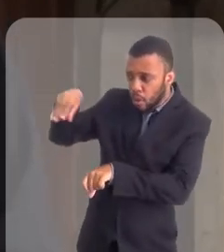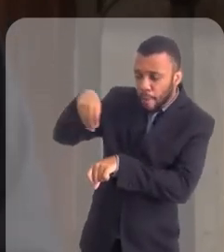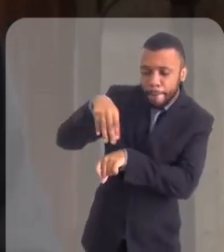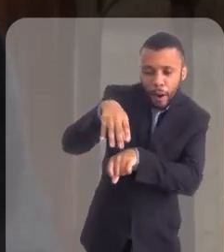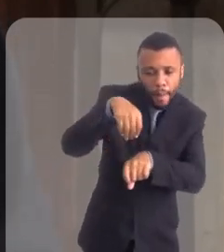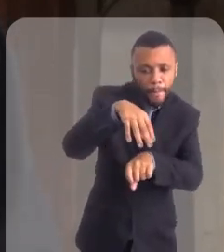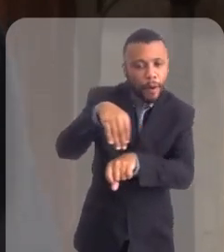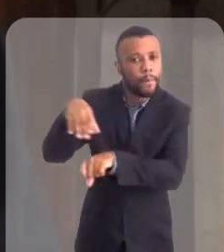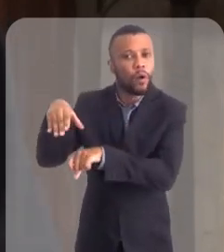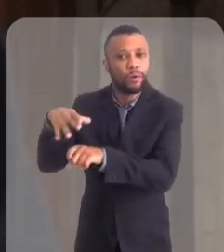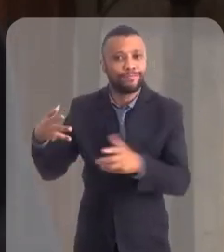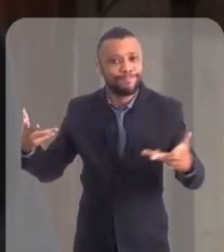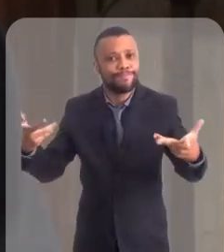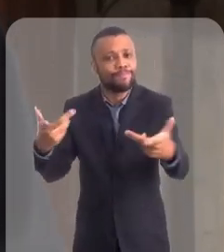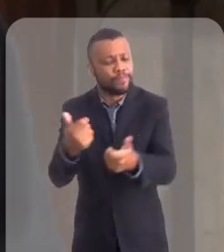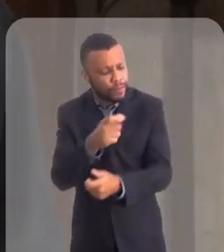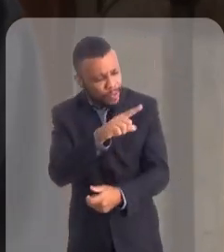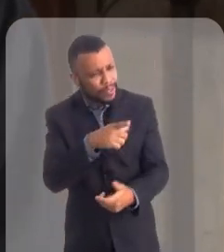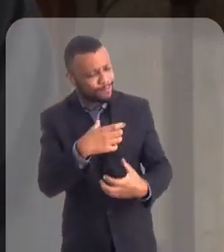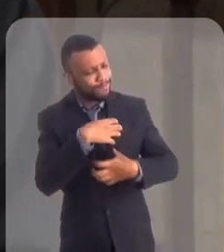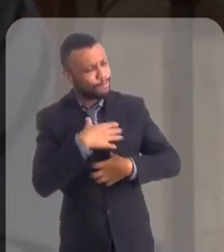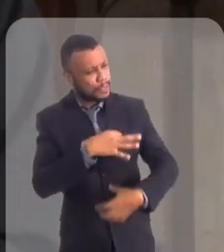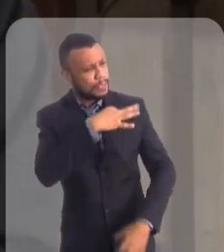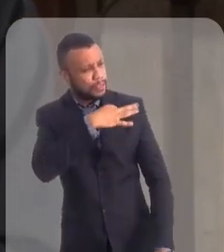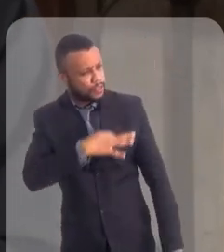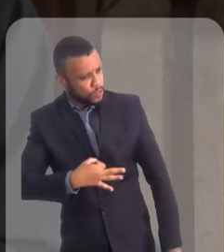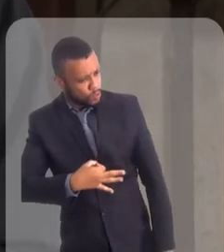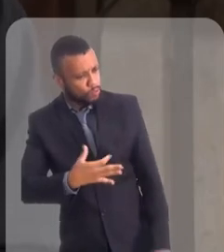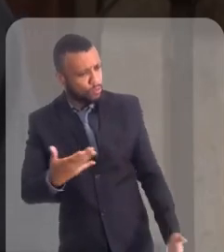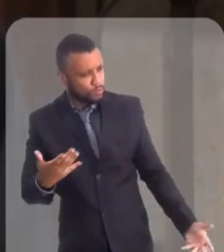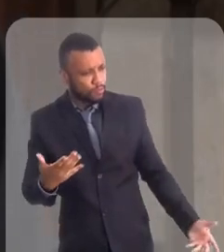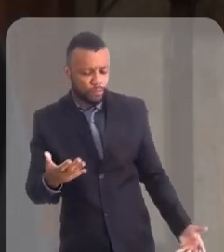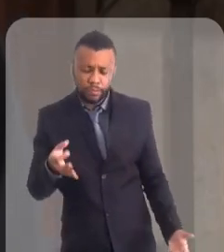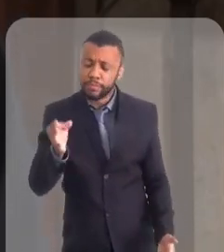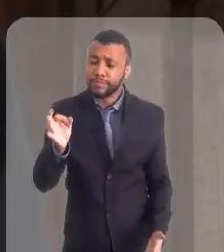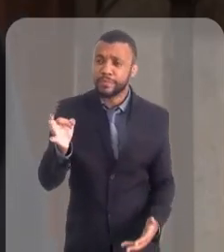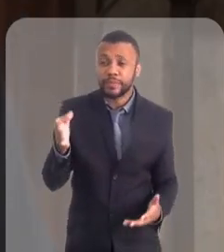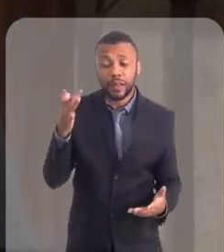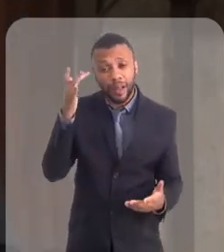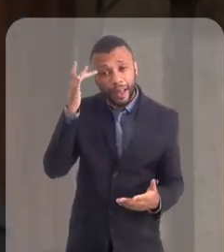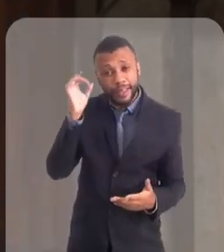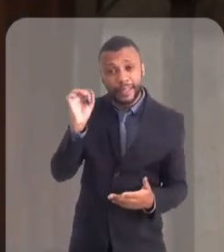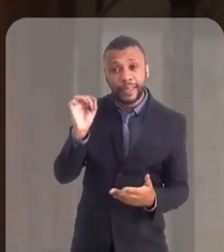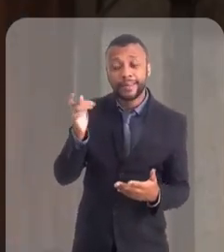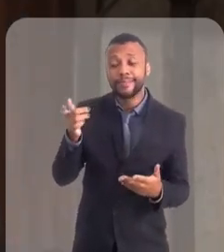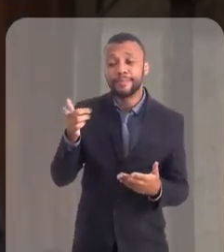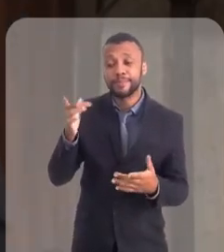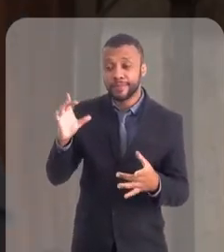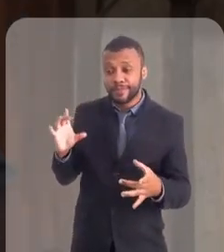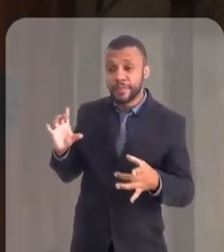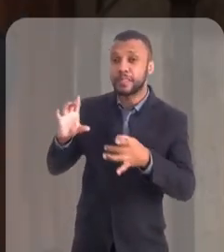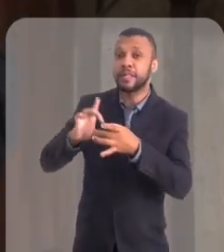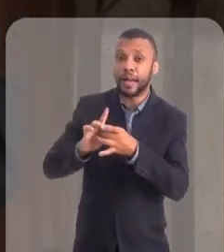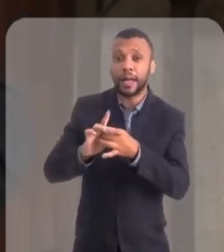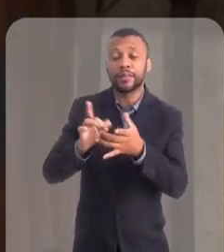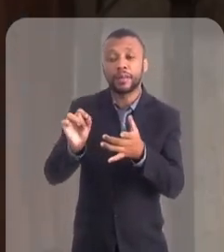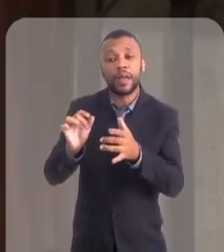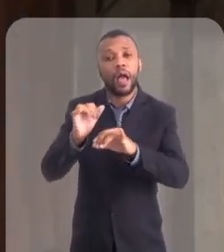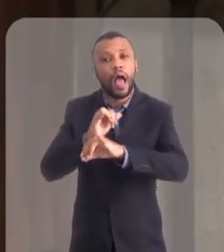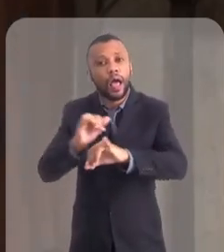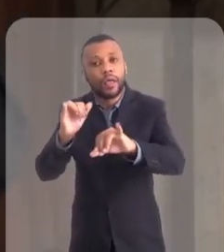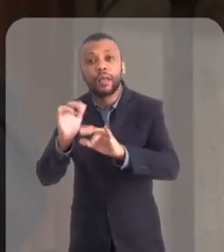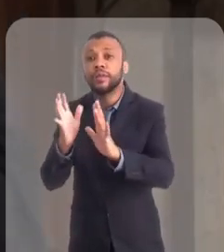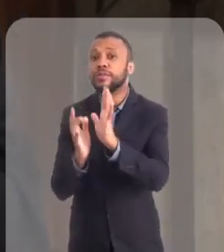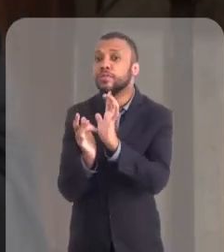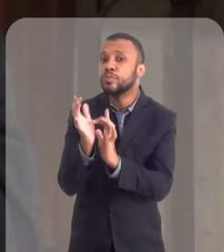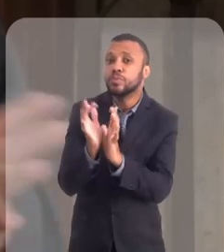é uma coisa tremenda. Até hoje, não é dizer, você se sente digno de ser padre? Luzia, eu acho que